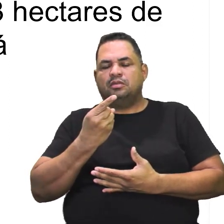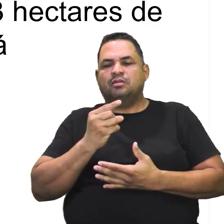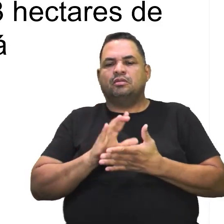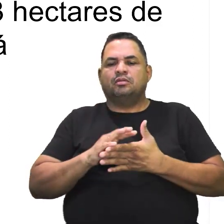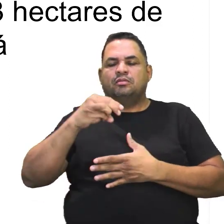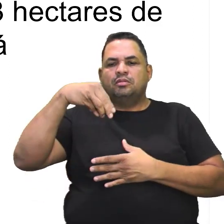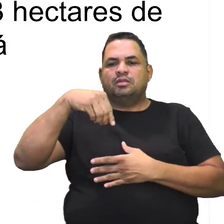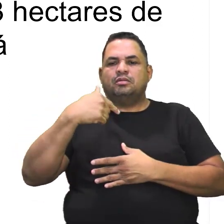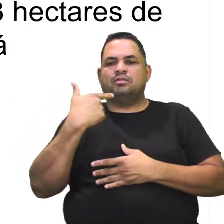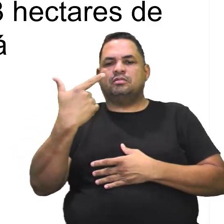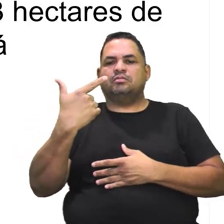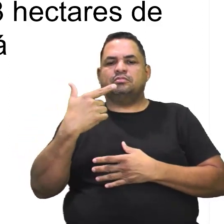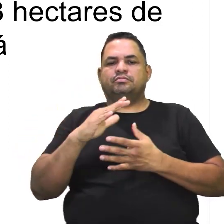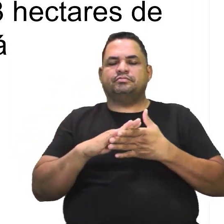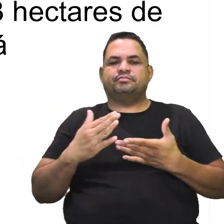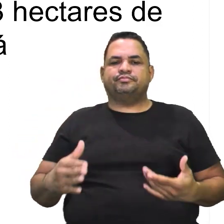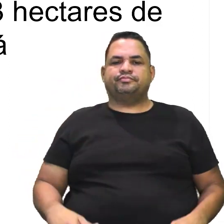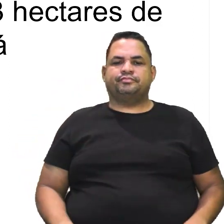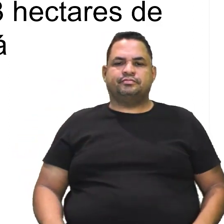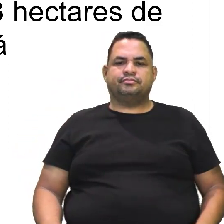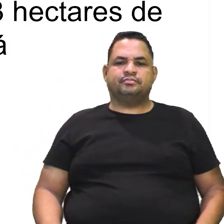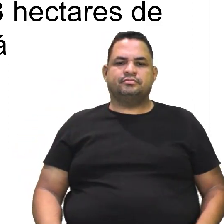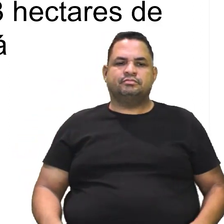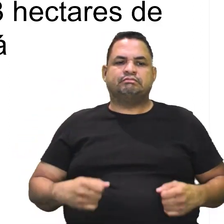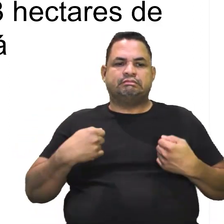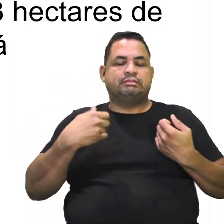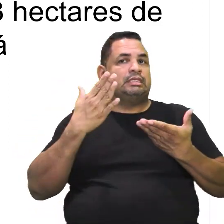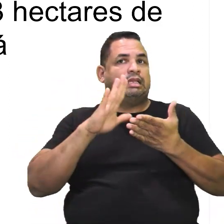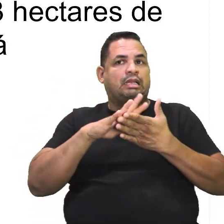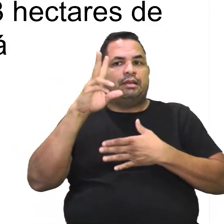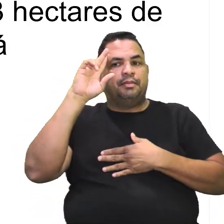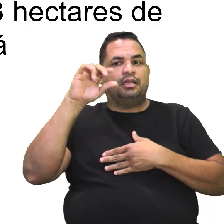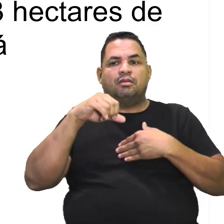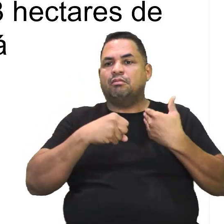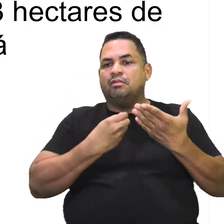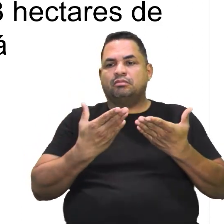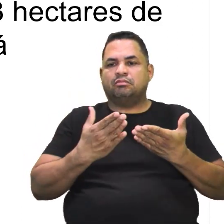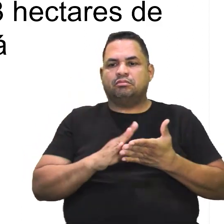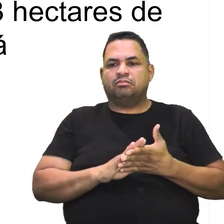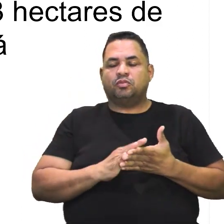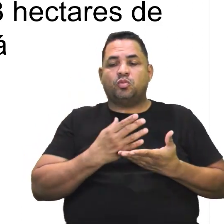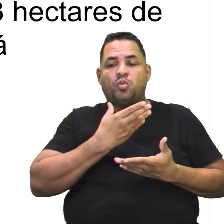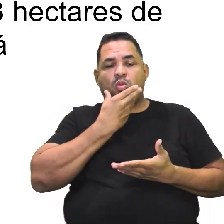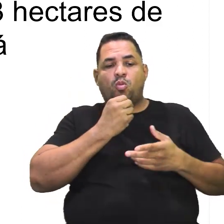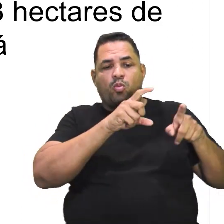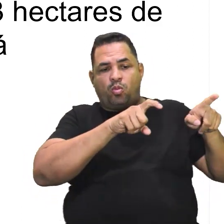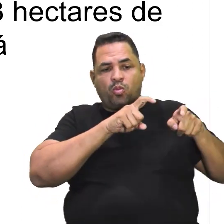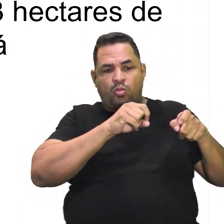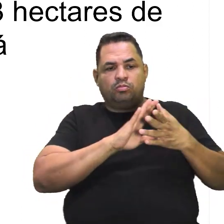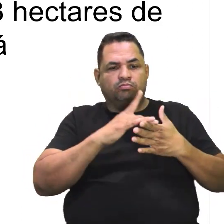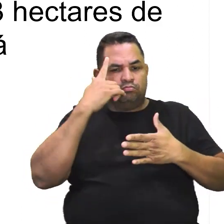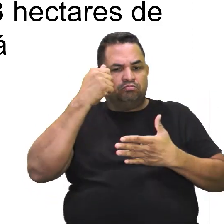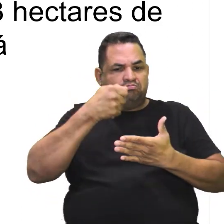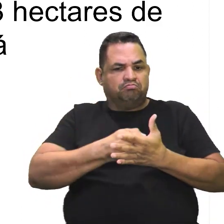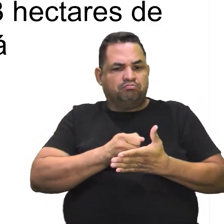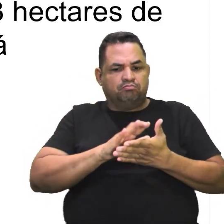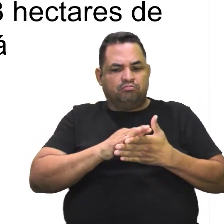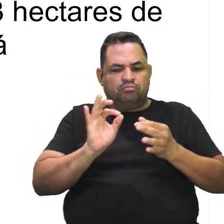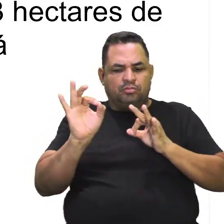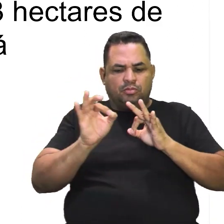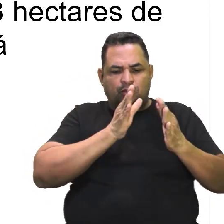já dá essa informação sem você precisar sofrer aí, né? Ficar tentando lembrar quanto que vale, né? Um fazendeiro decide fazer